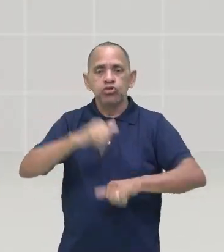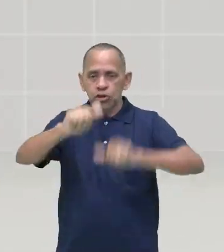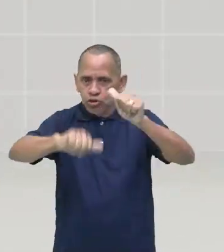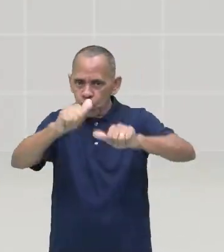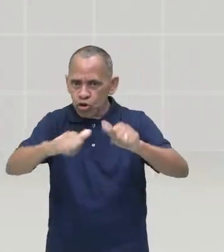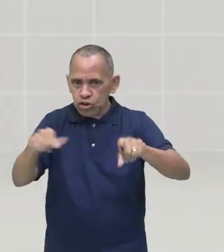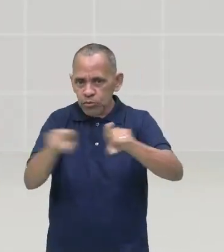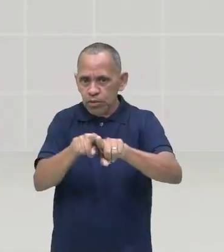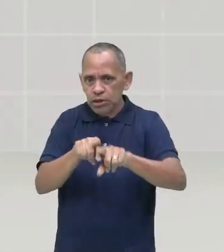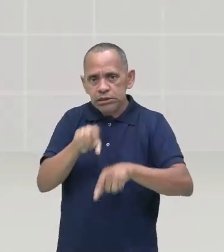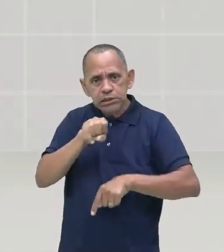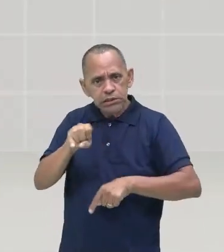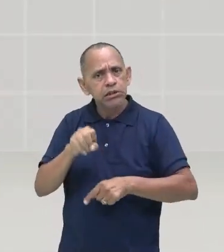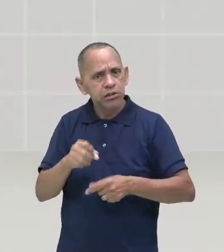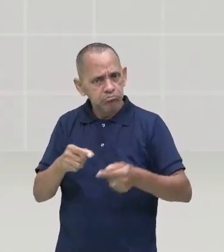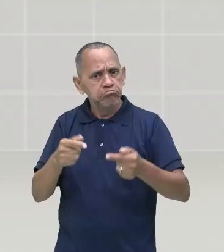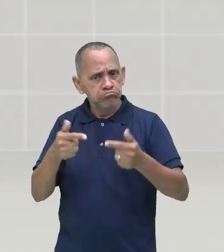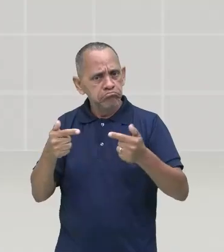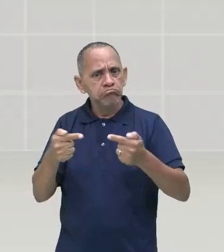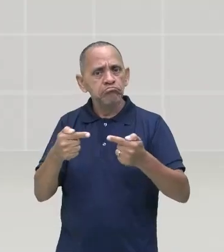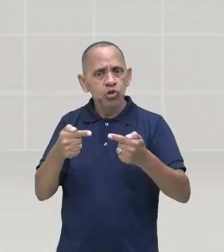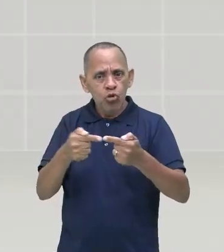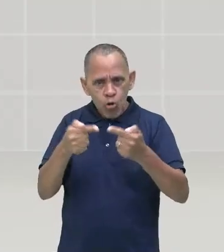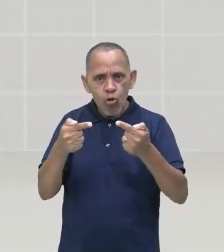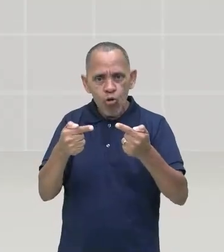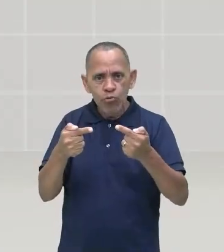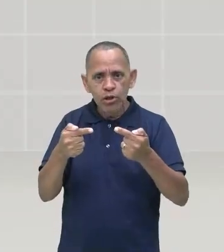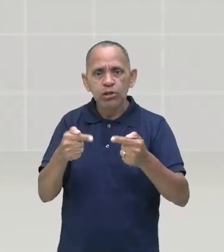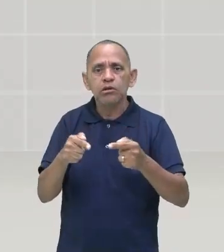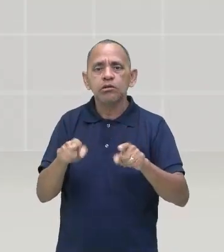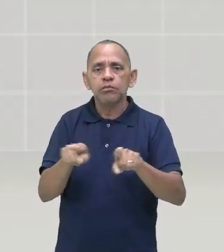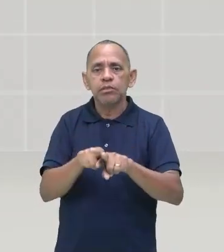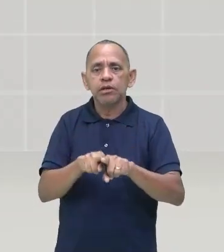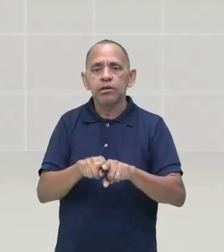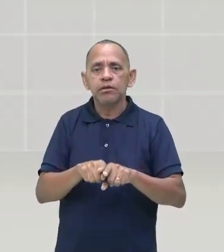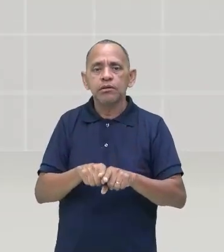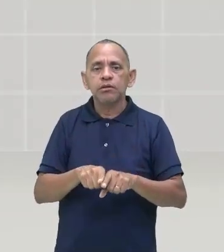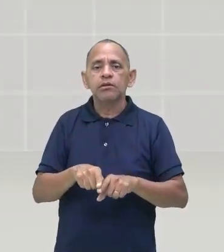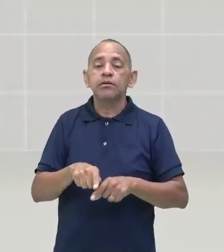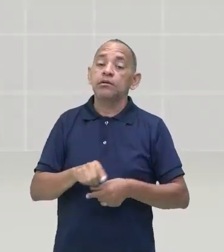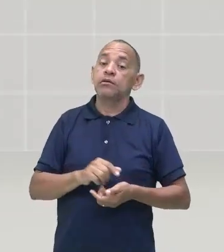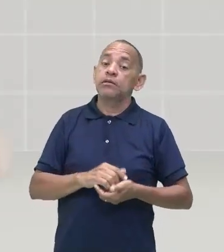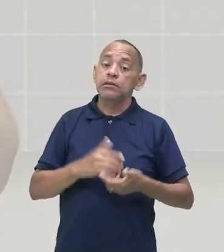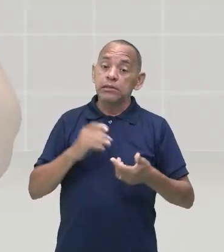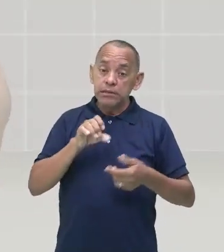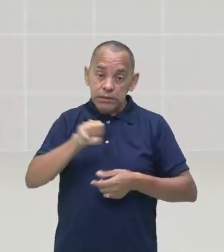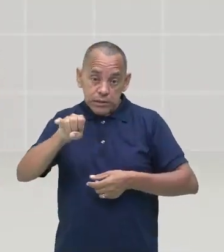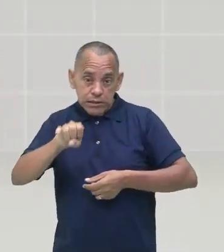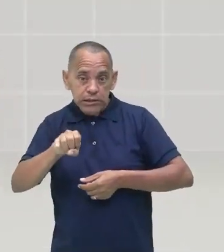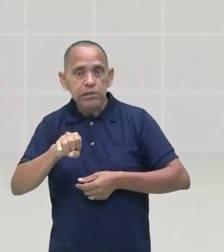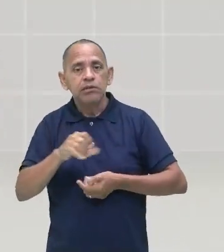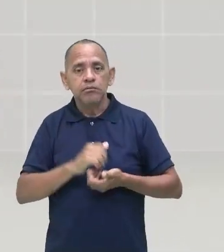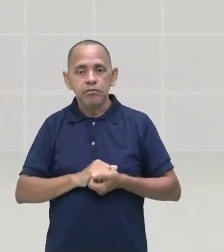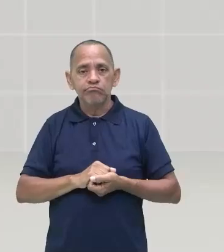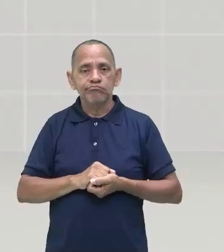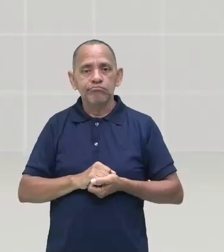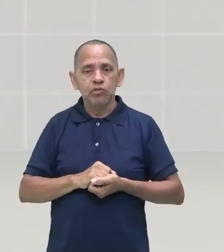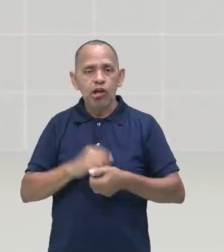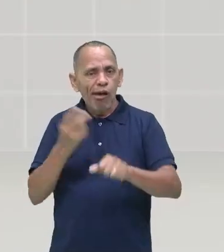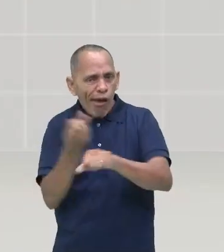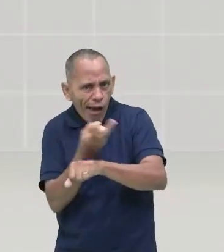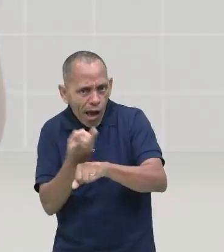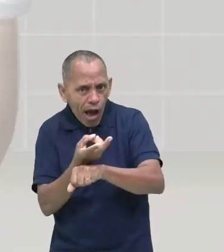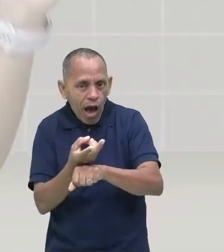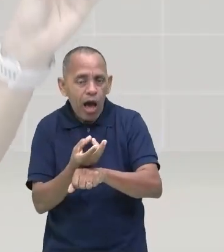dando certo, significa que nós precisamos o quê? Fazer uma nova curva, ir para uma nova estrada,